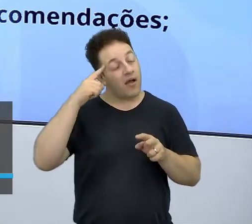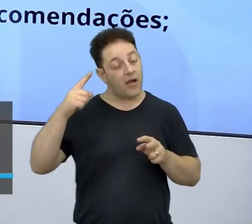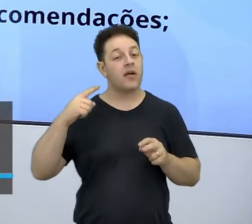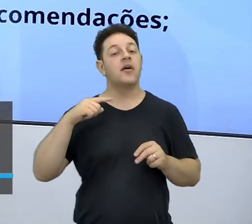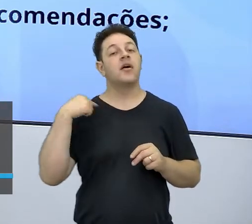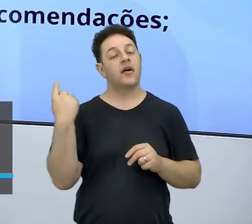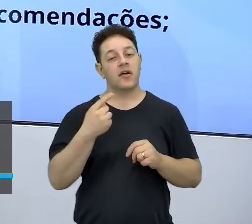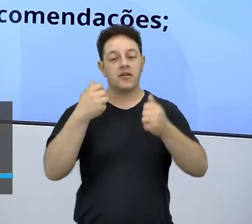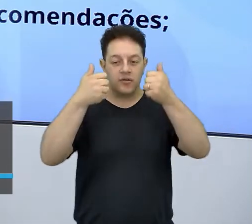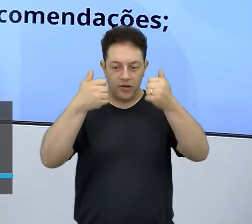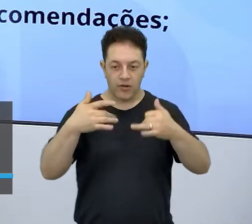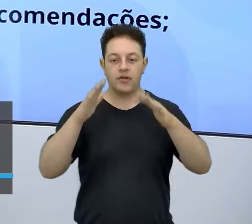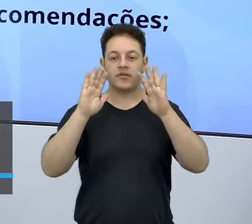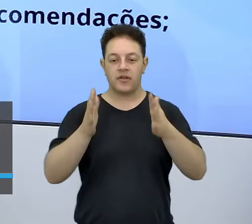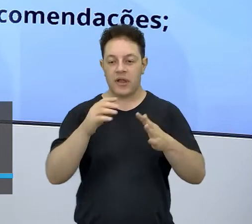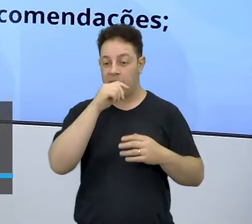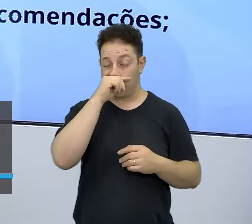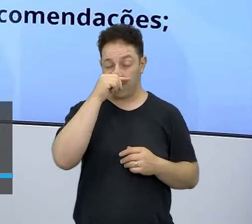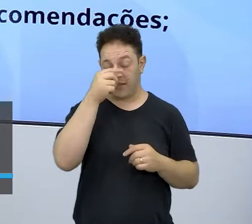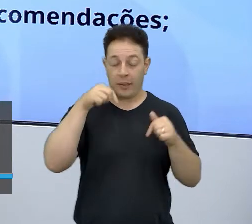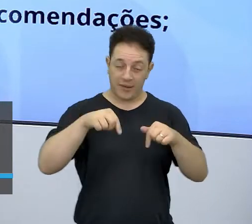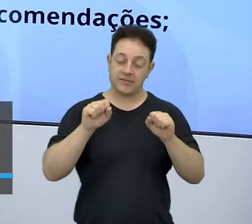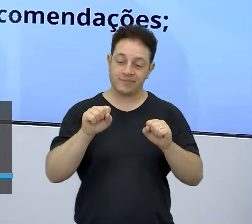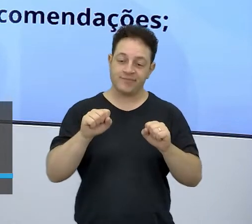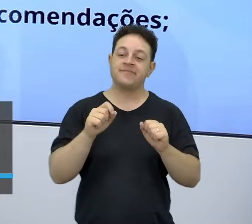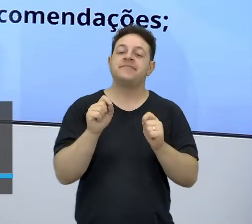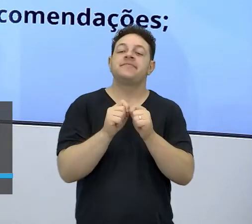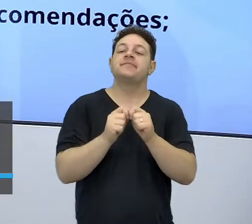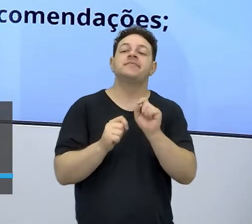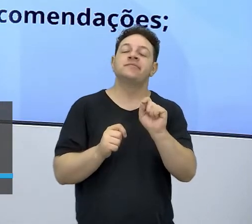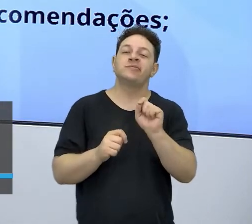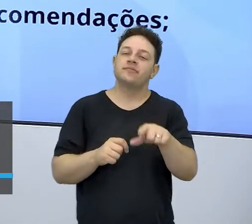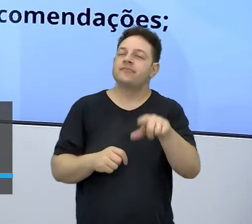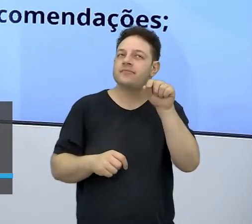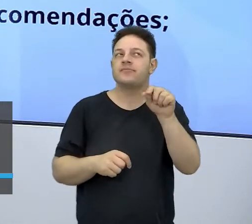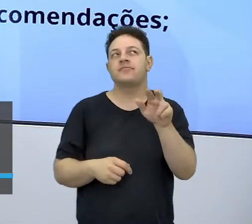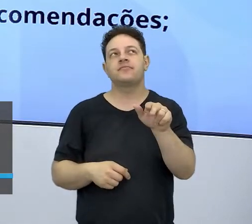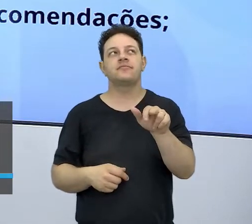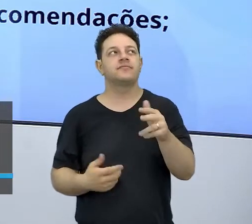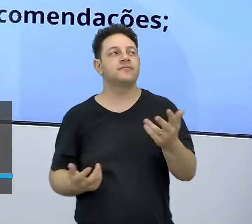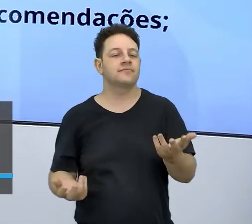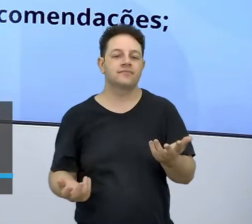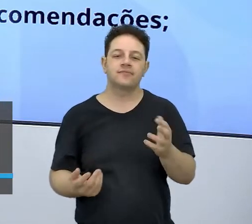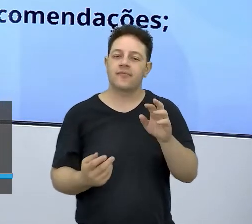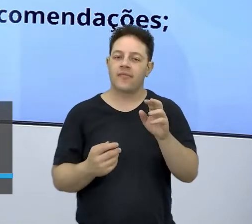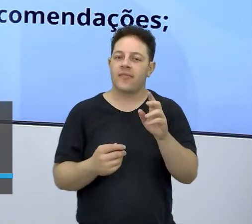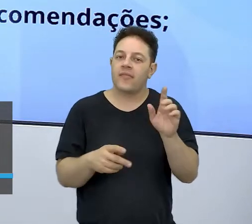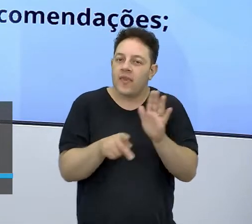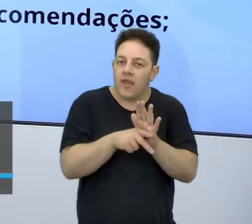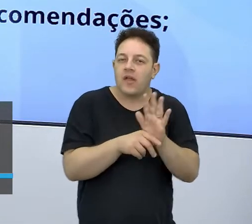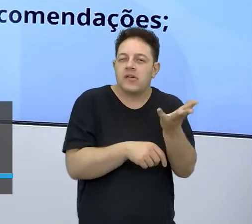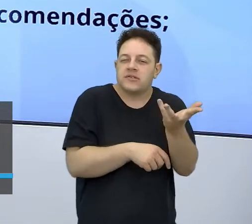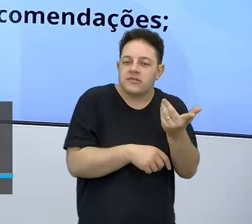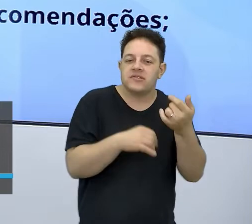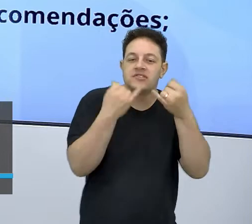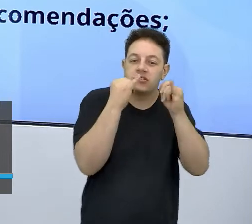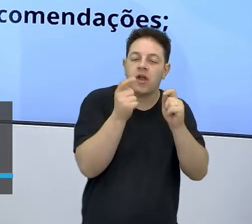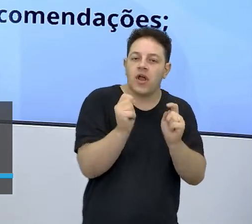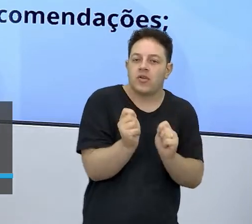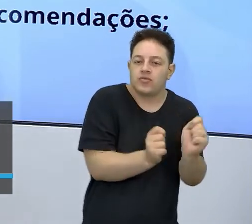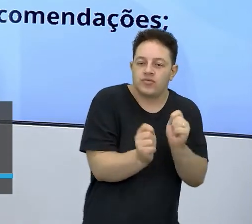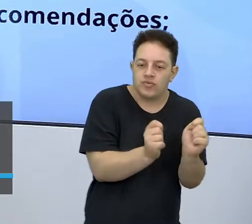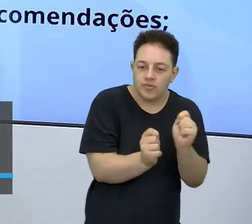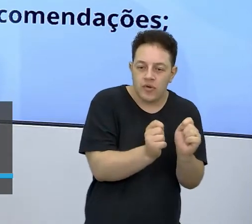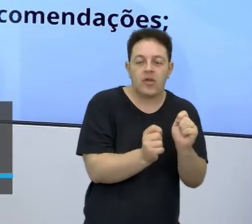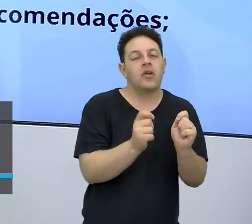aqui pode também optar por fazer uma opção de eficiência energética econômica